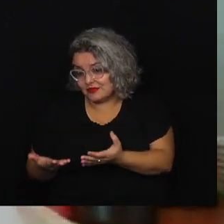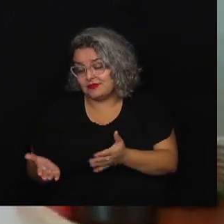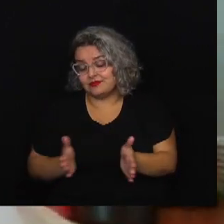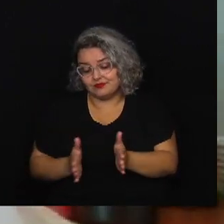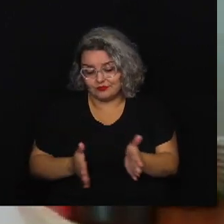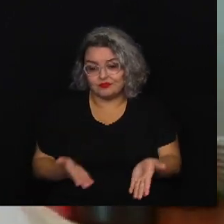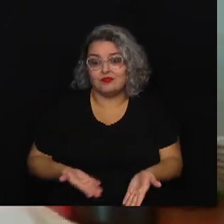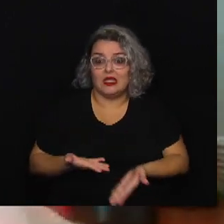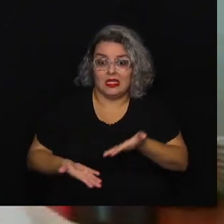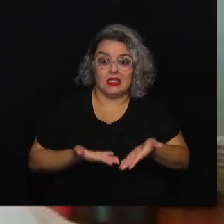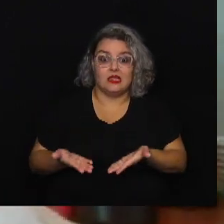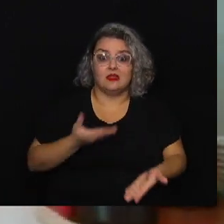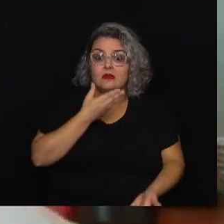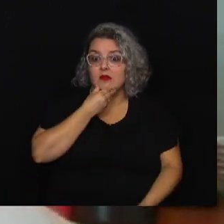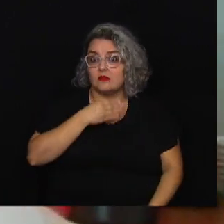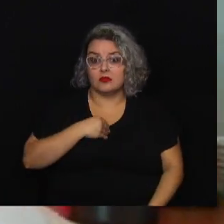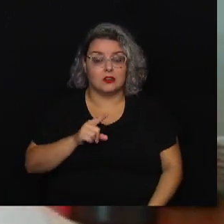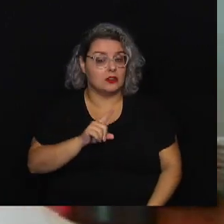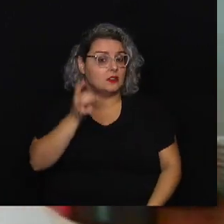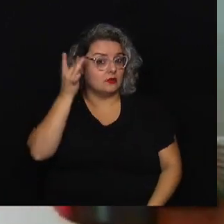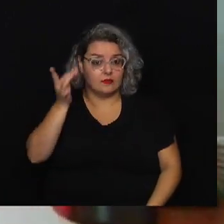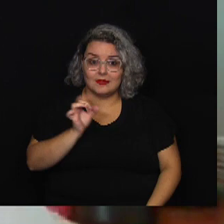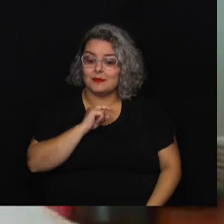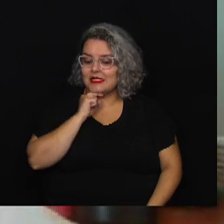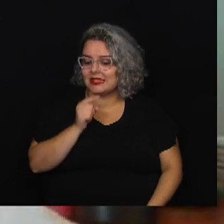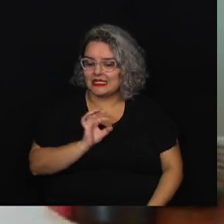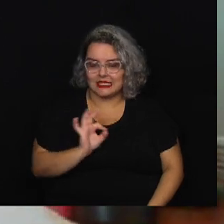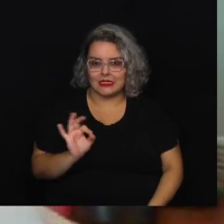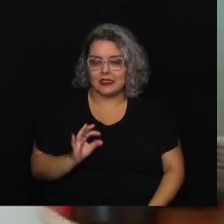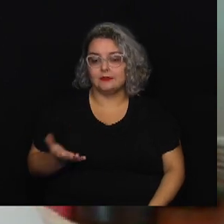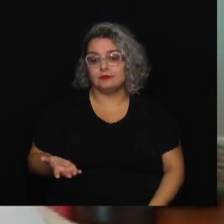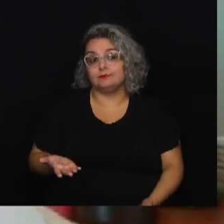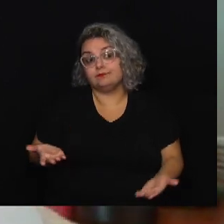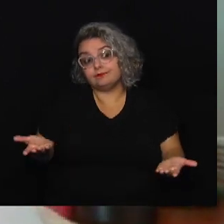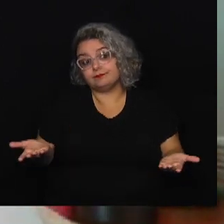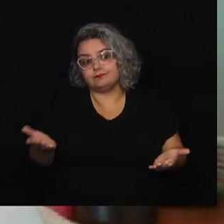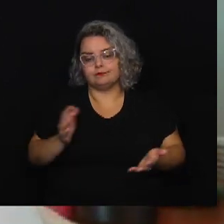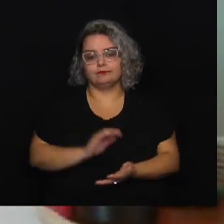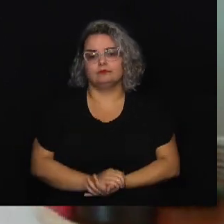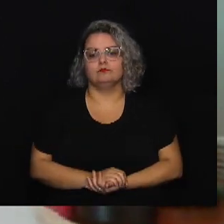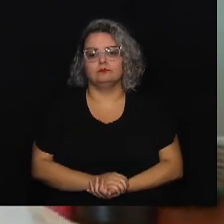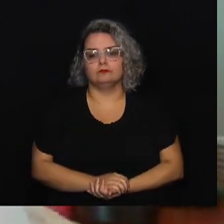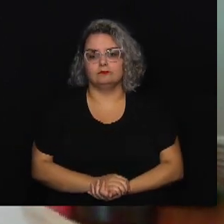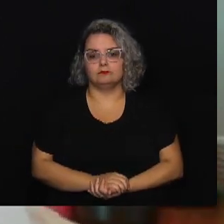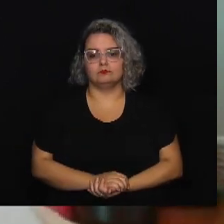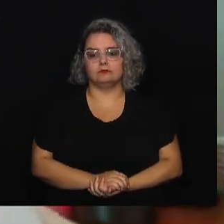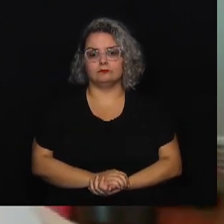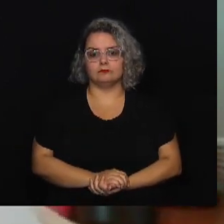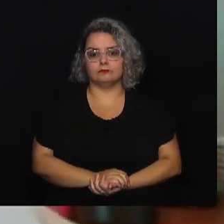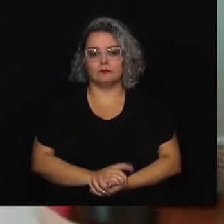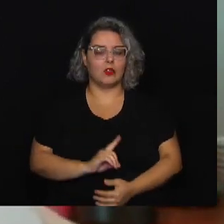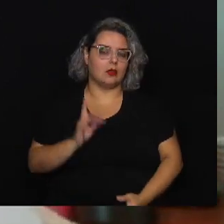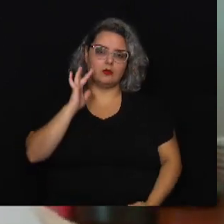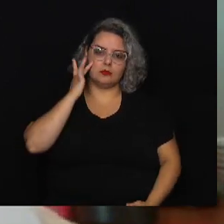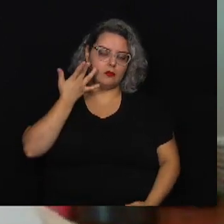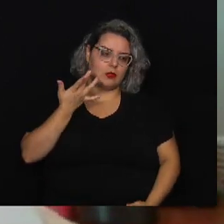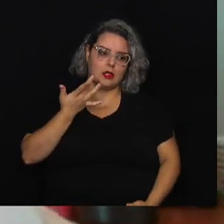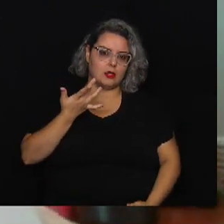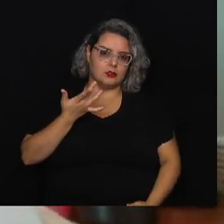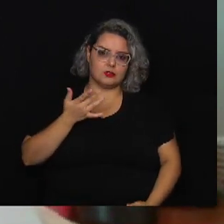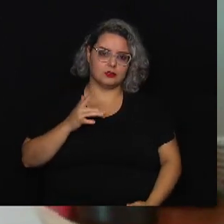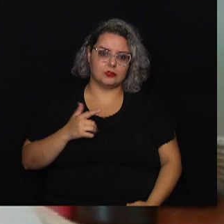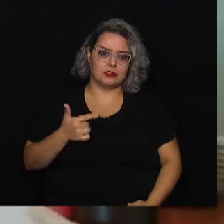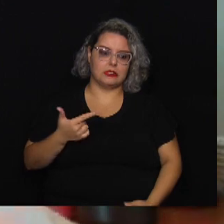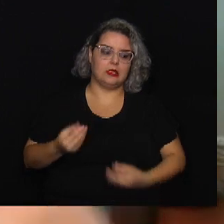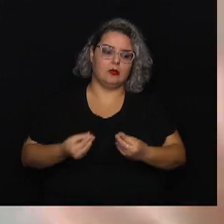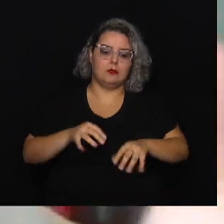para lidar com os filhos, não foi fácil para ninguém, e, enfim, né, eu não acho que dá para separar,